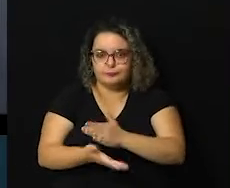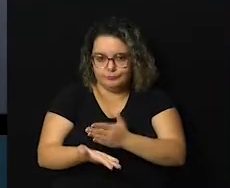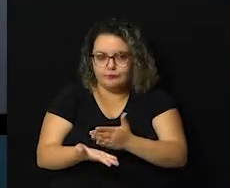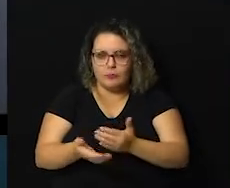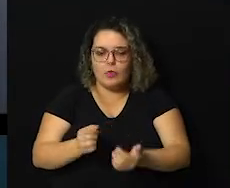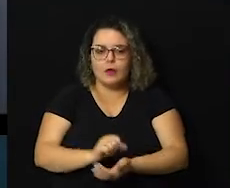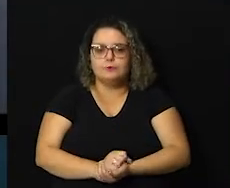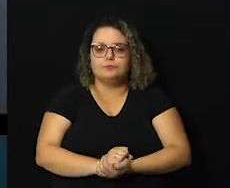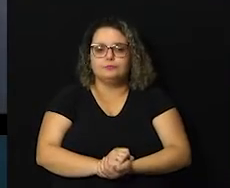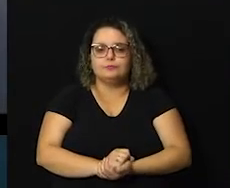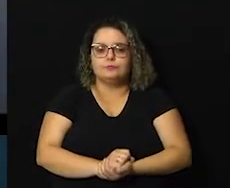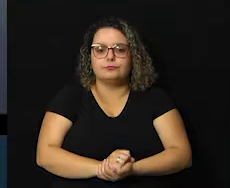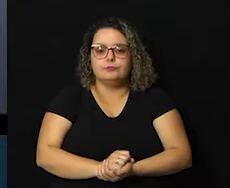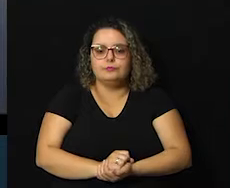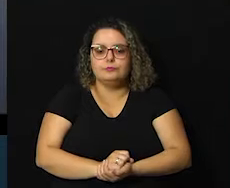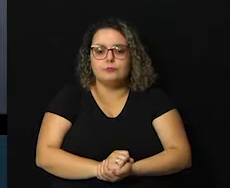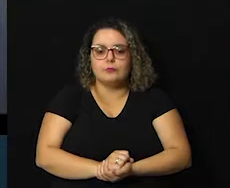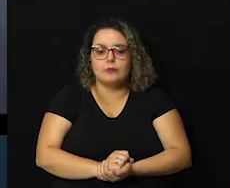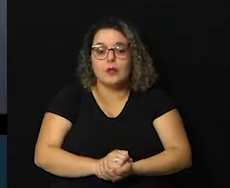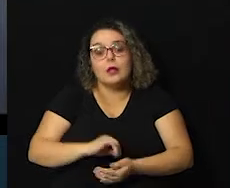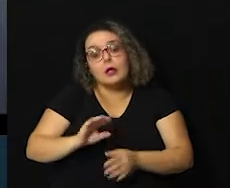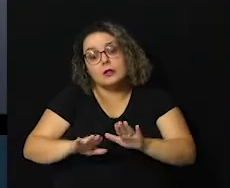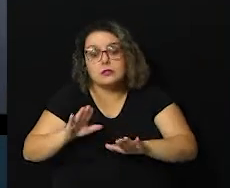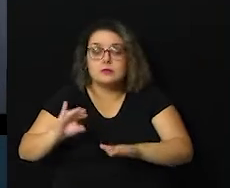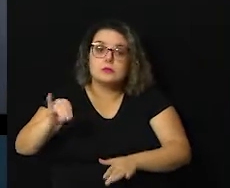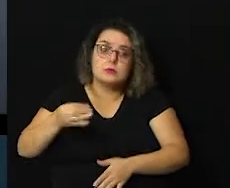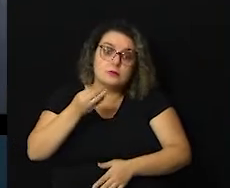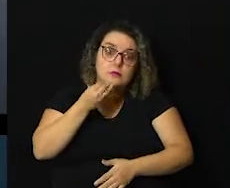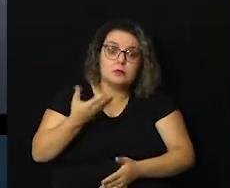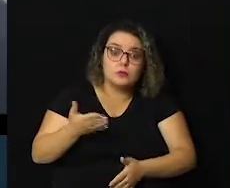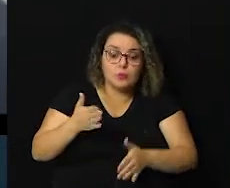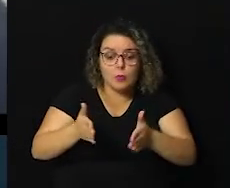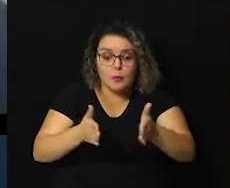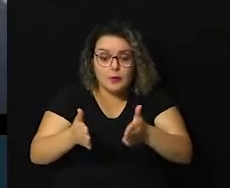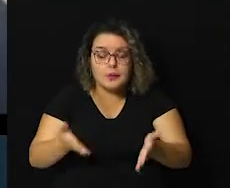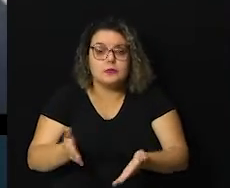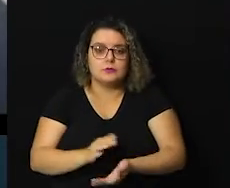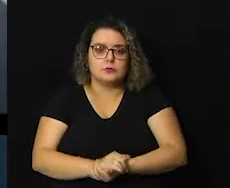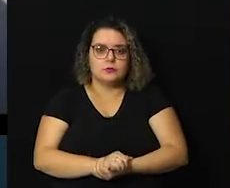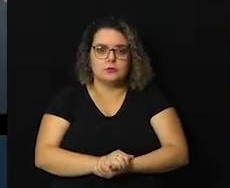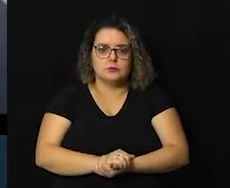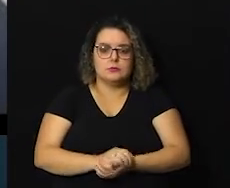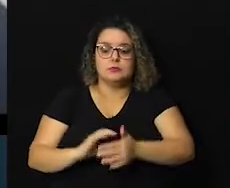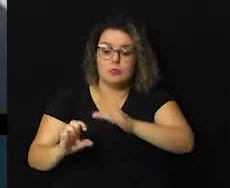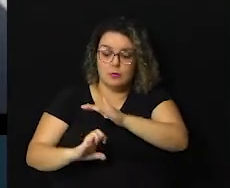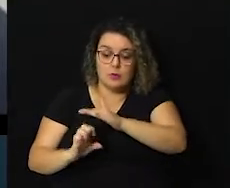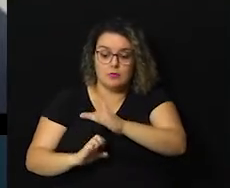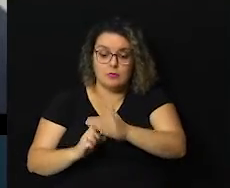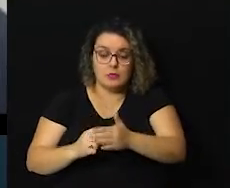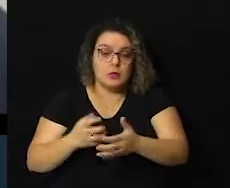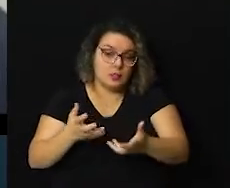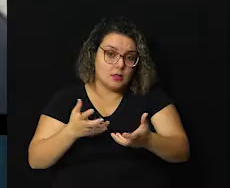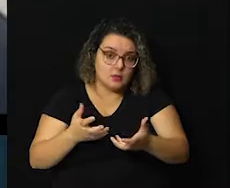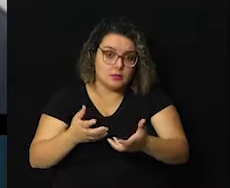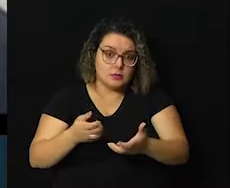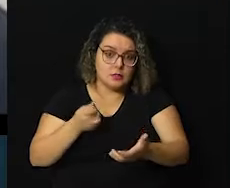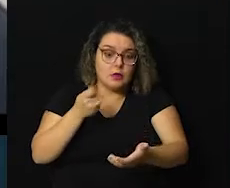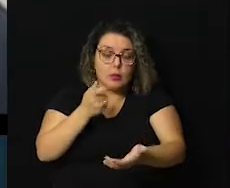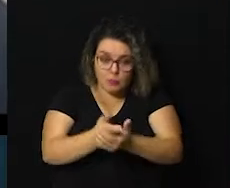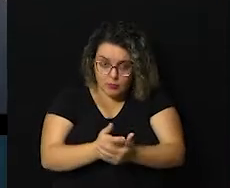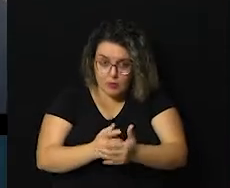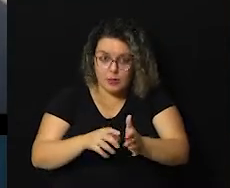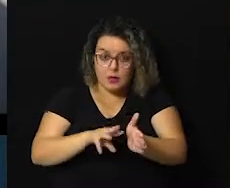depende das propostas é É depende de dar oportunidade do momento né Por exemplo se uma empresa quiser